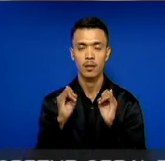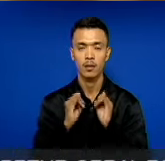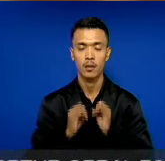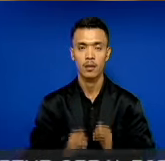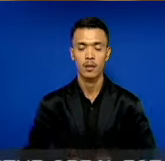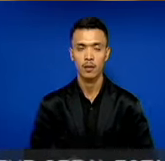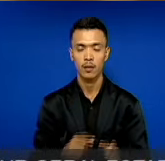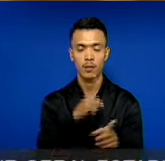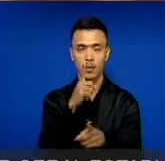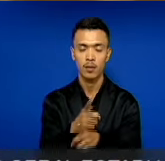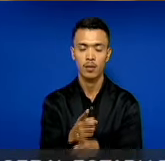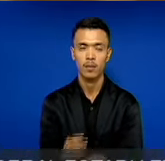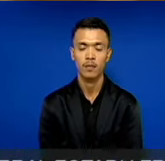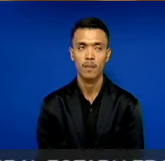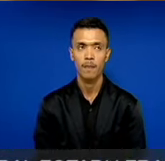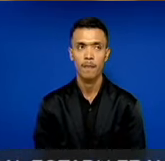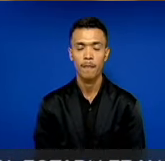um balo halo